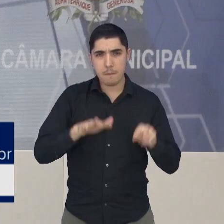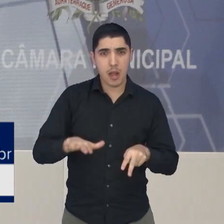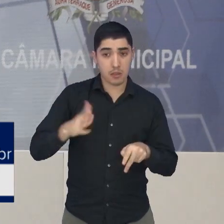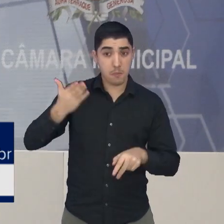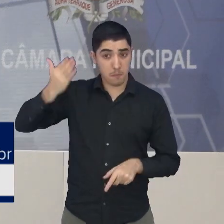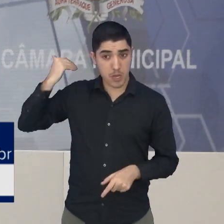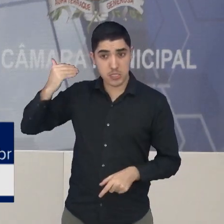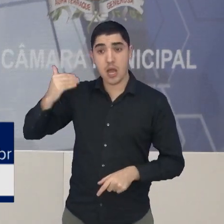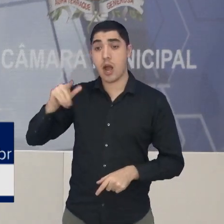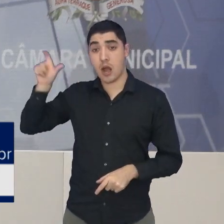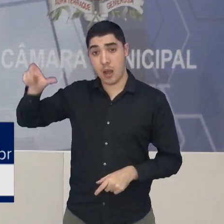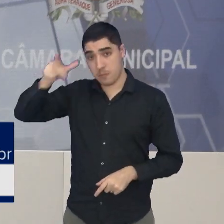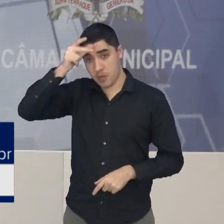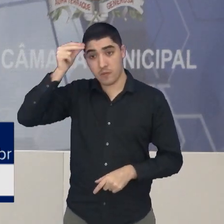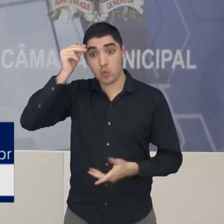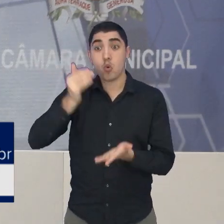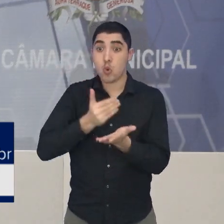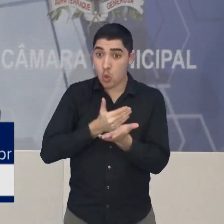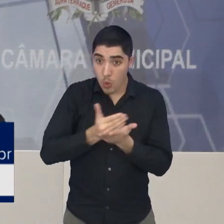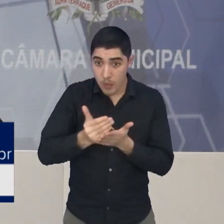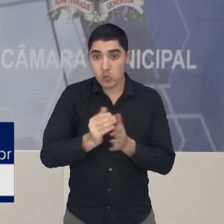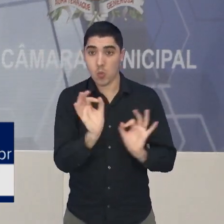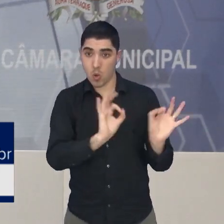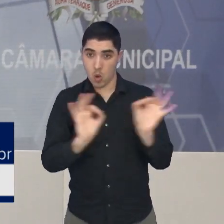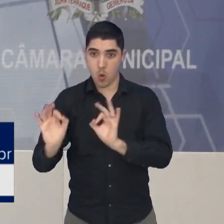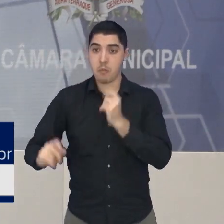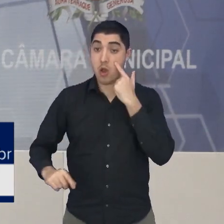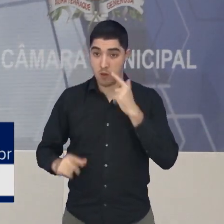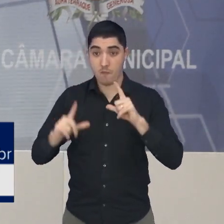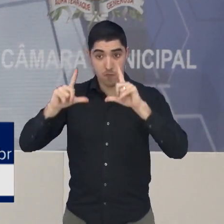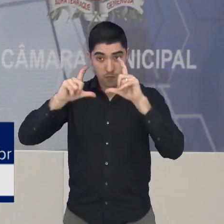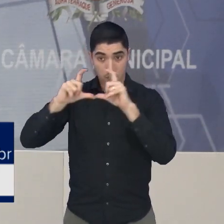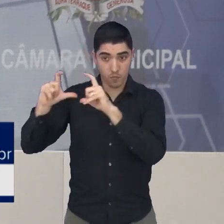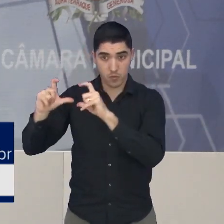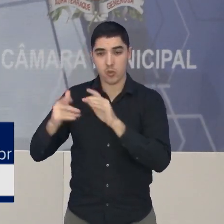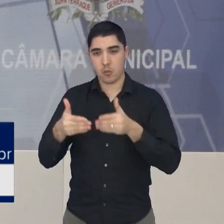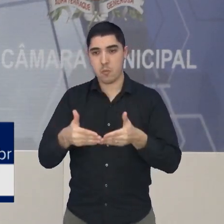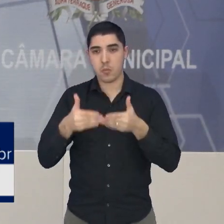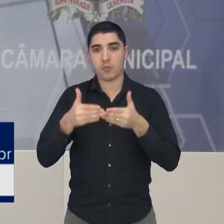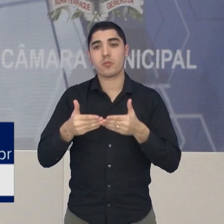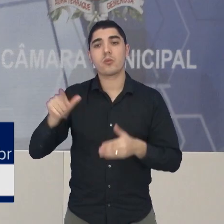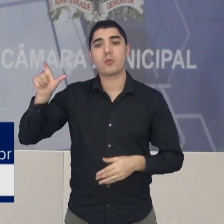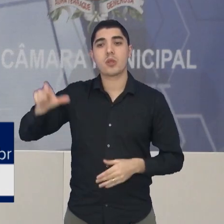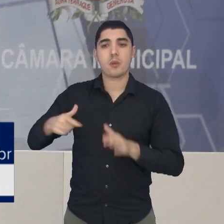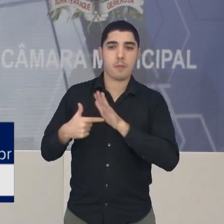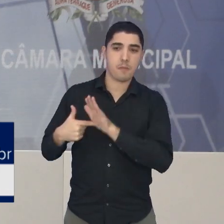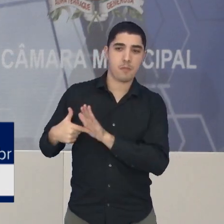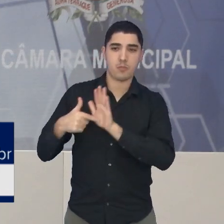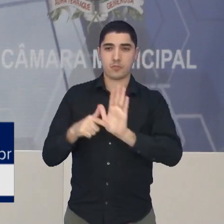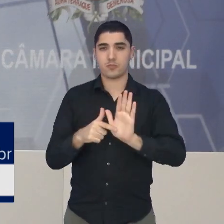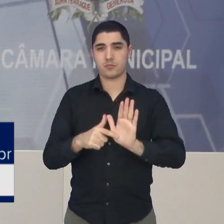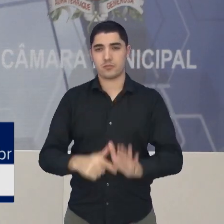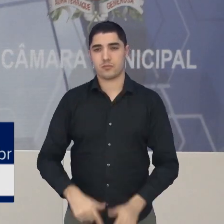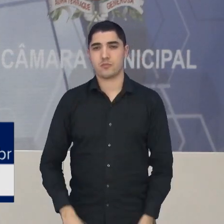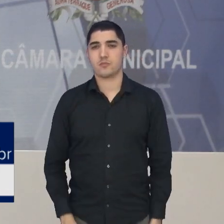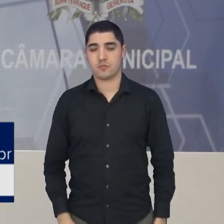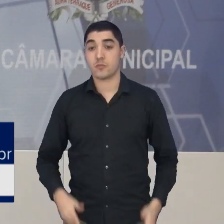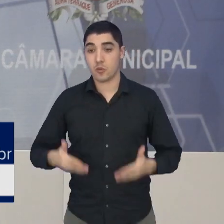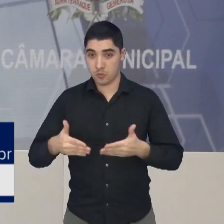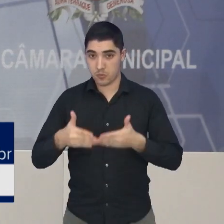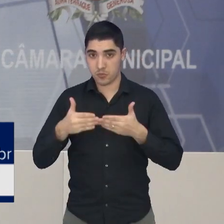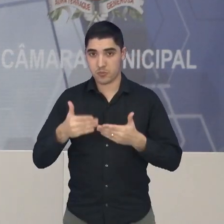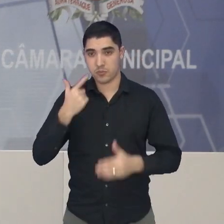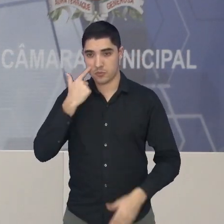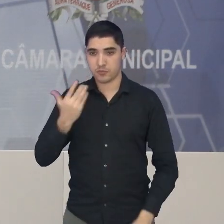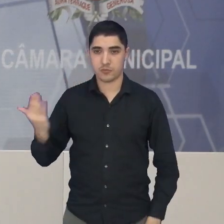importante dentro do bairro dos Freitas. Eu vou mostrar algumas fotos, vou pedir para o Betão, por favor, colocar umas fotos para a gente aí,